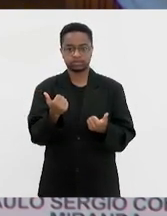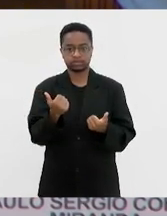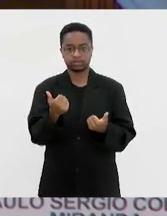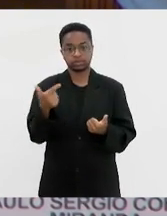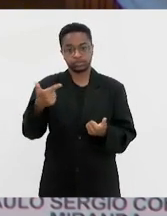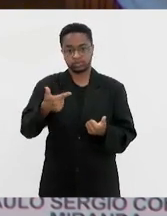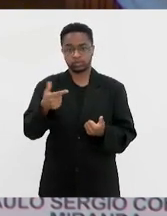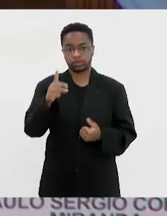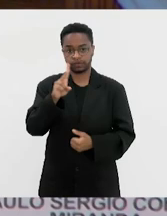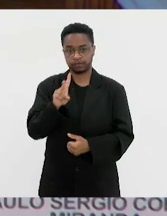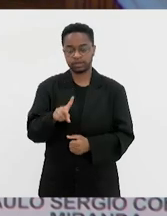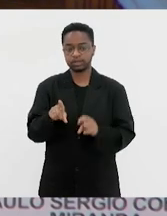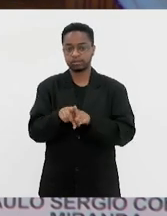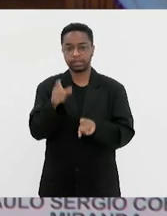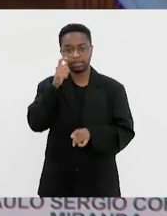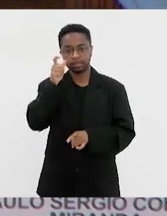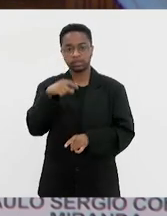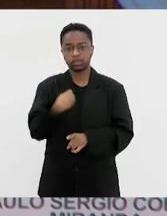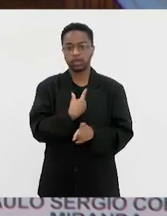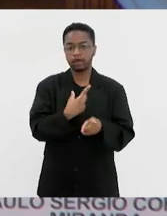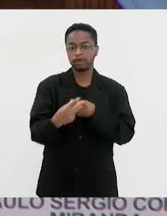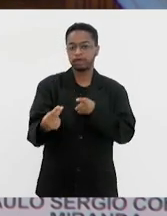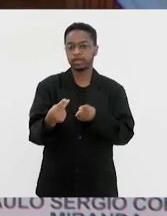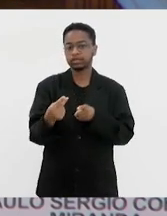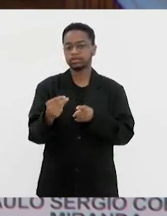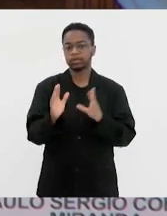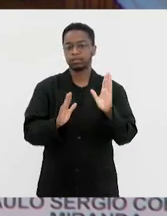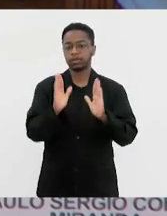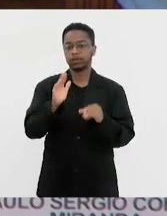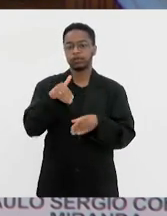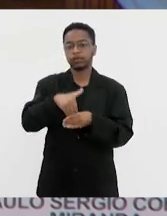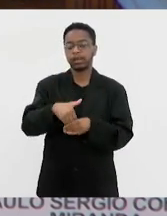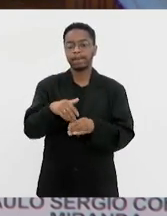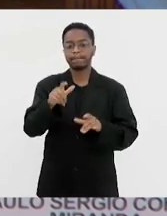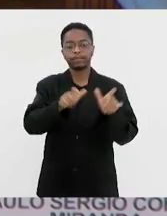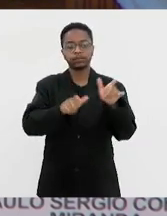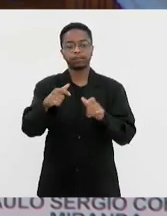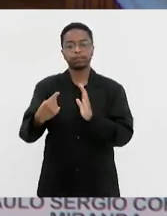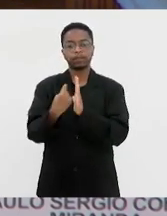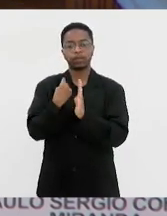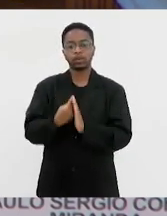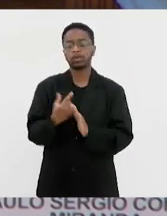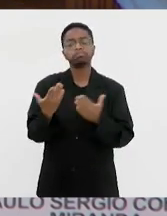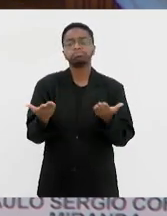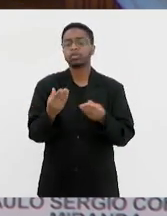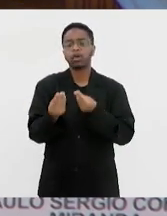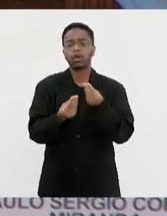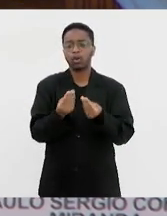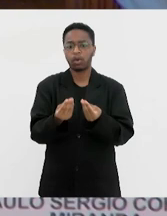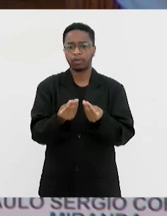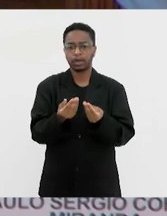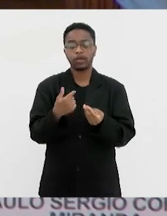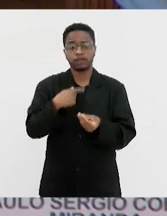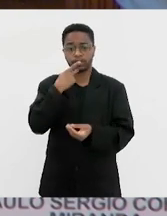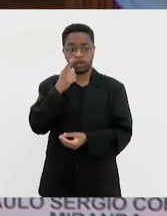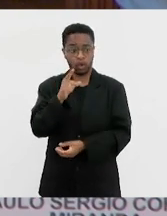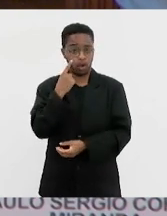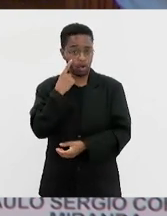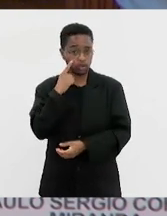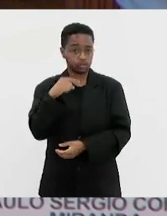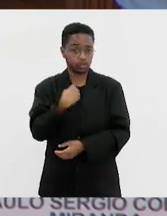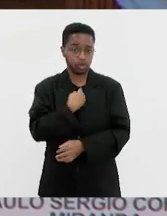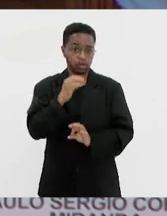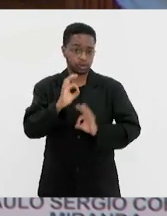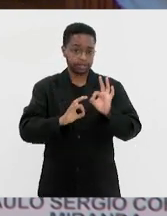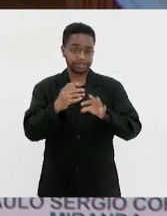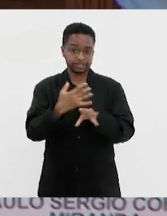que nós ganhamos a eleição, Valtinho, lá no alto. Quando me perguntaram, e aí, Jorge? Eu falei, olha, a gente vai governar a cidade de forma diferente, porque